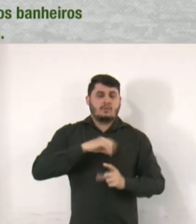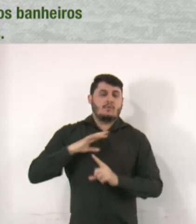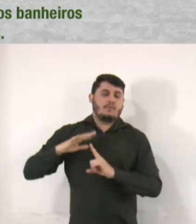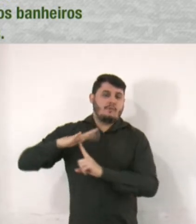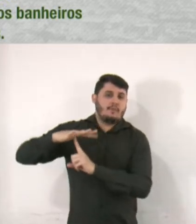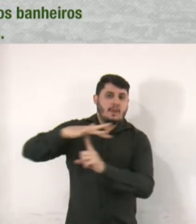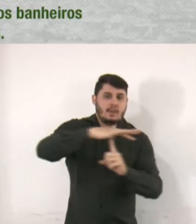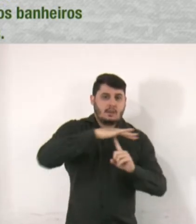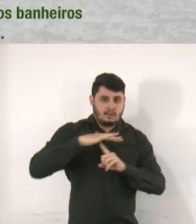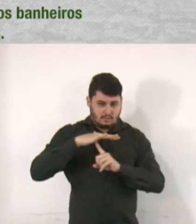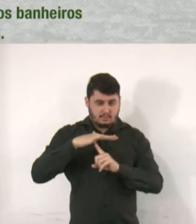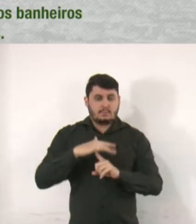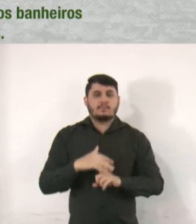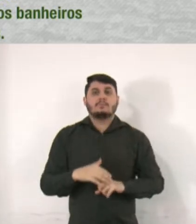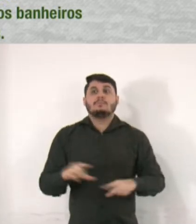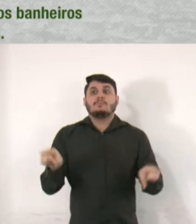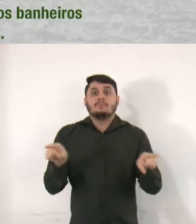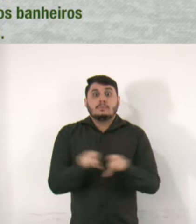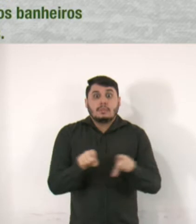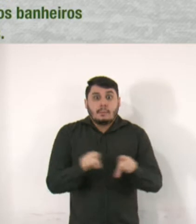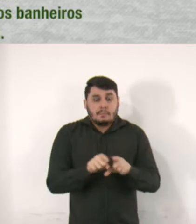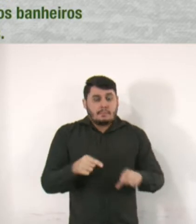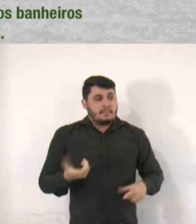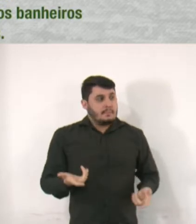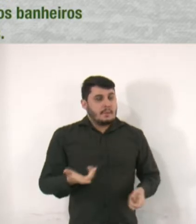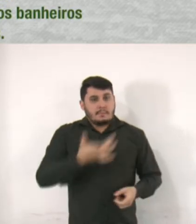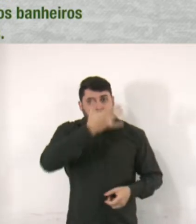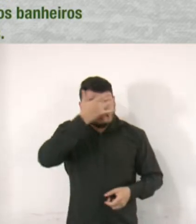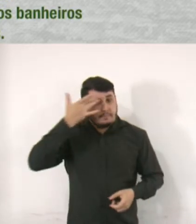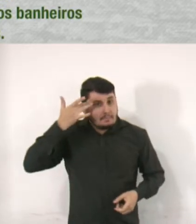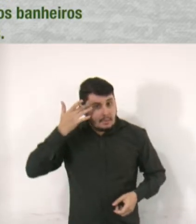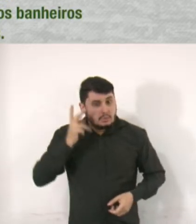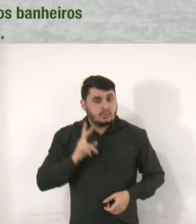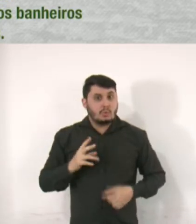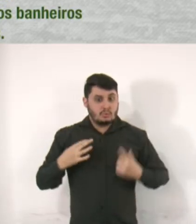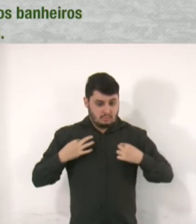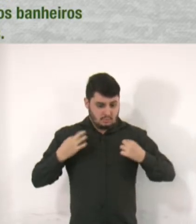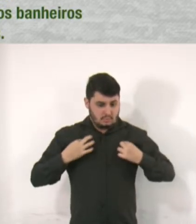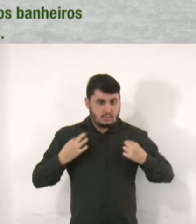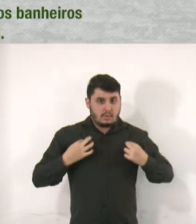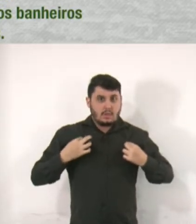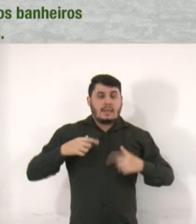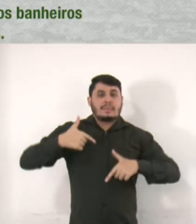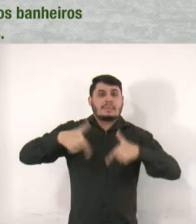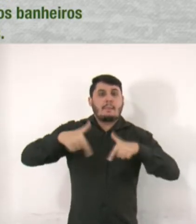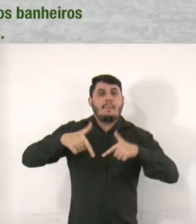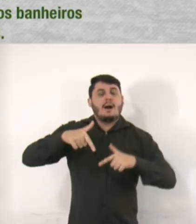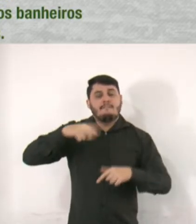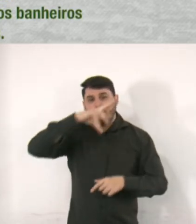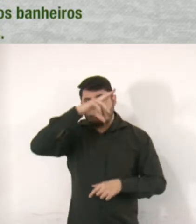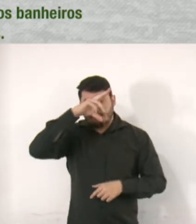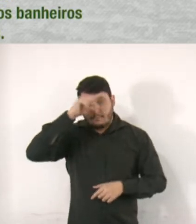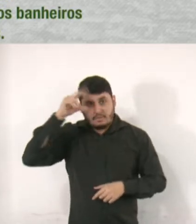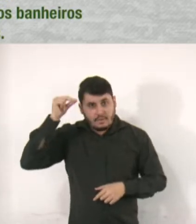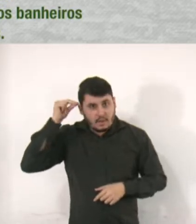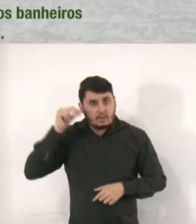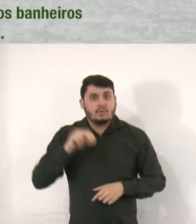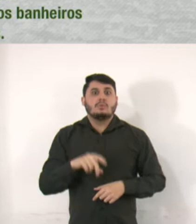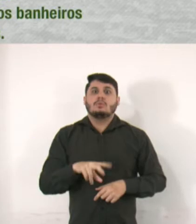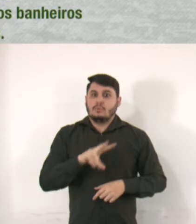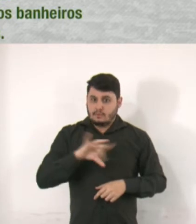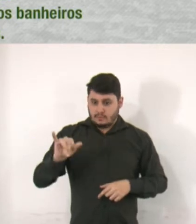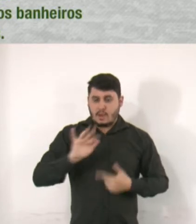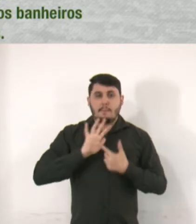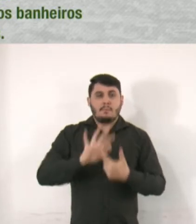fiscais de feiras, tanto para a identificação de aglomeração, tanto para a identificação se os procedimentos sanitários e de segurança estão sendo